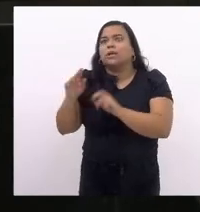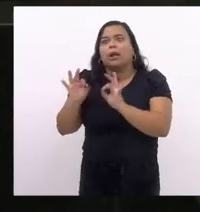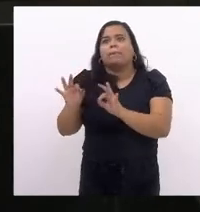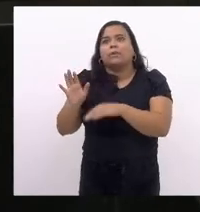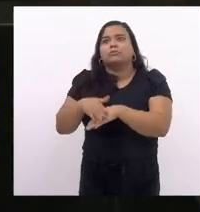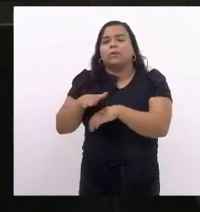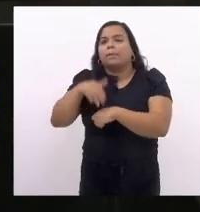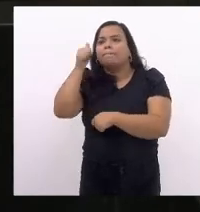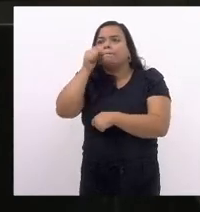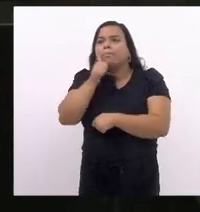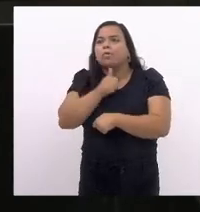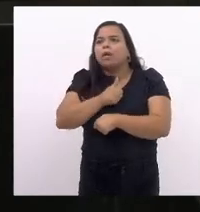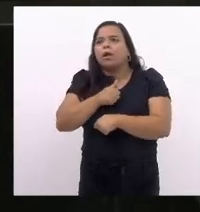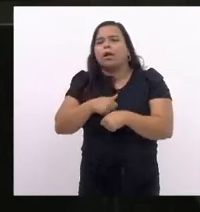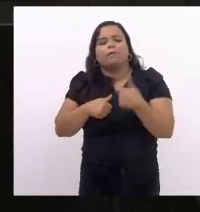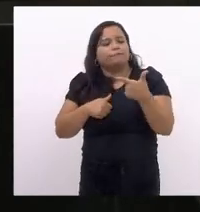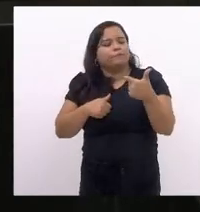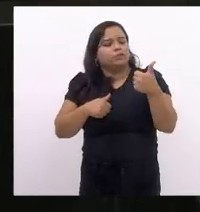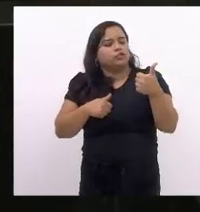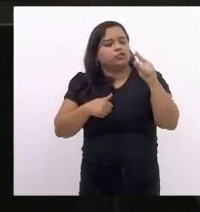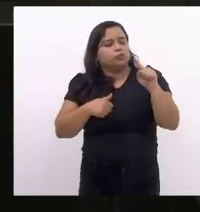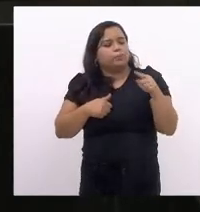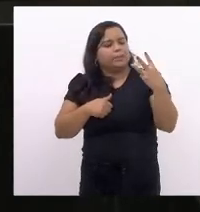mesma. 21h30,